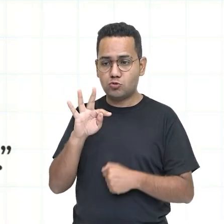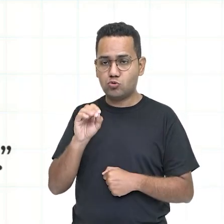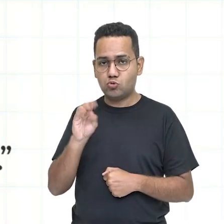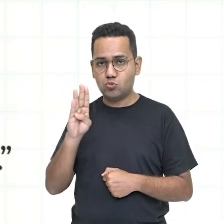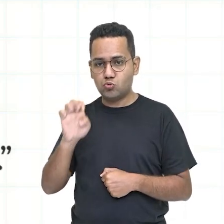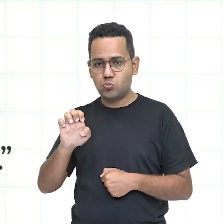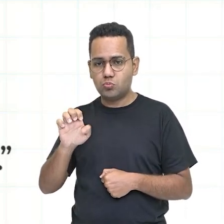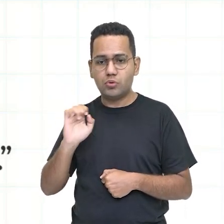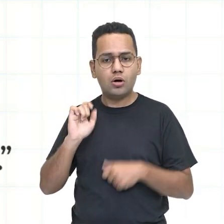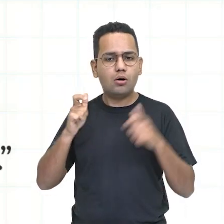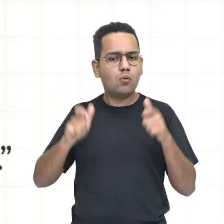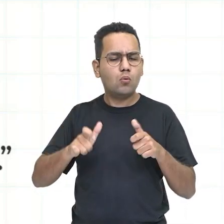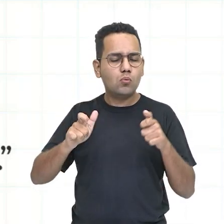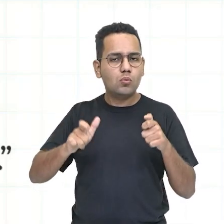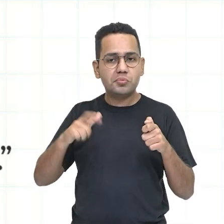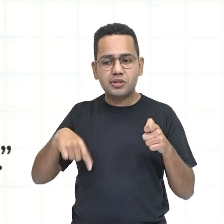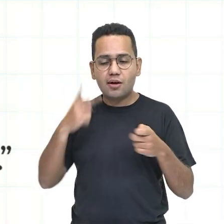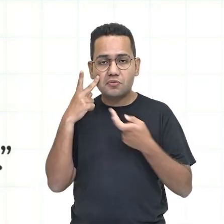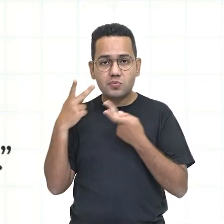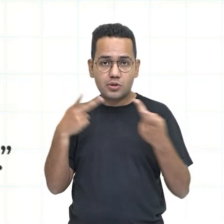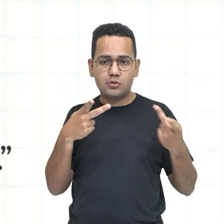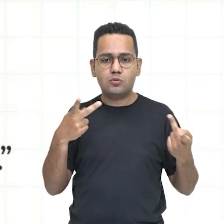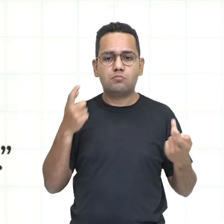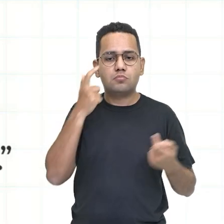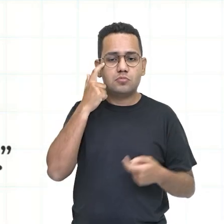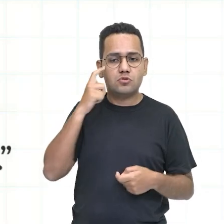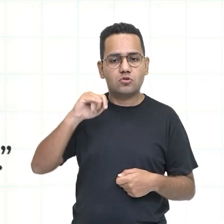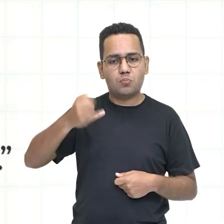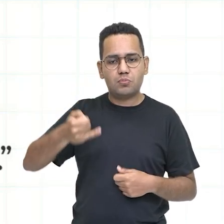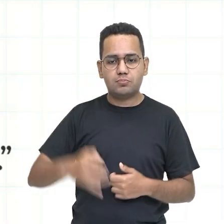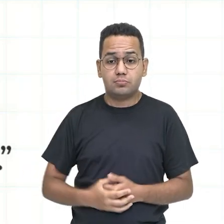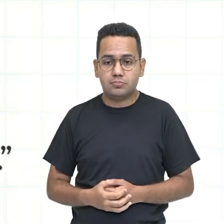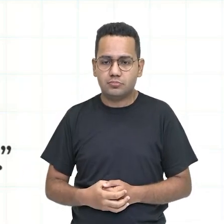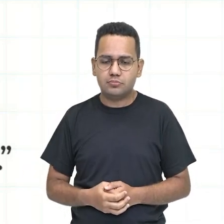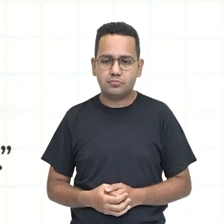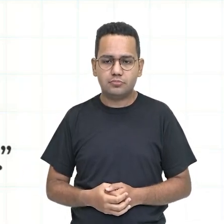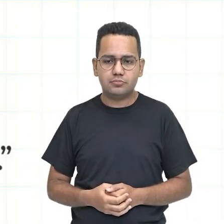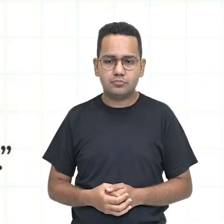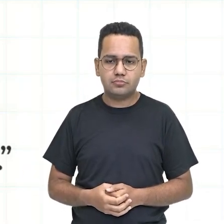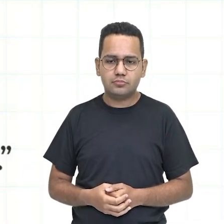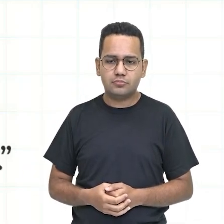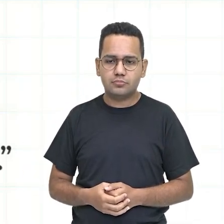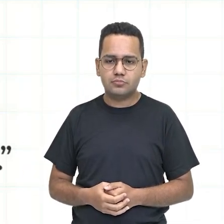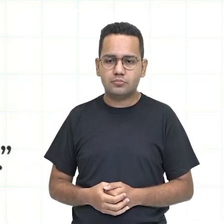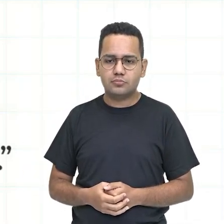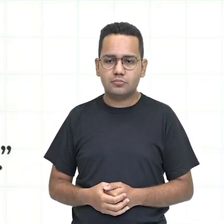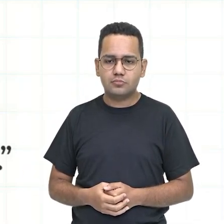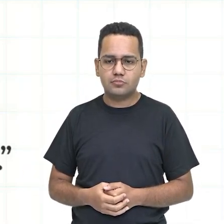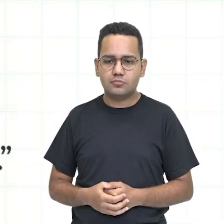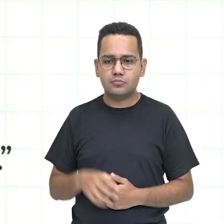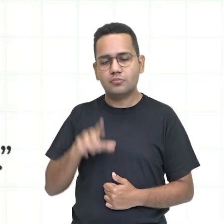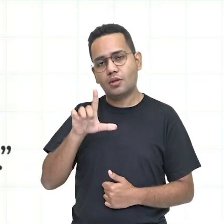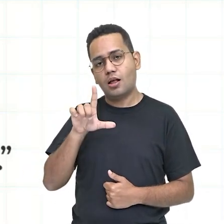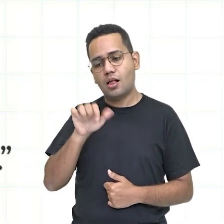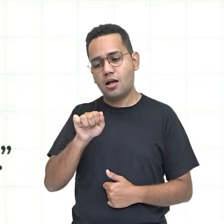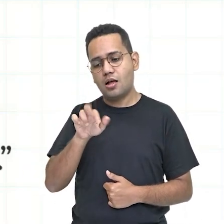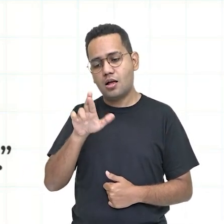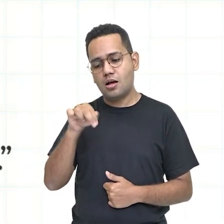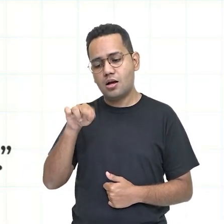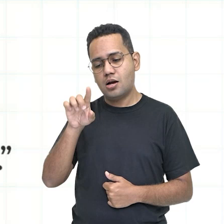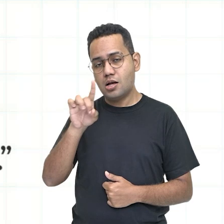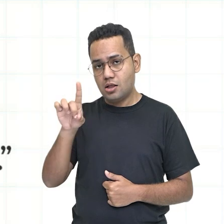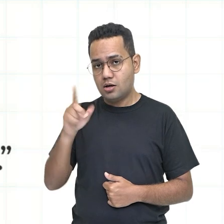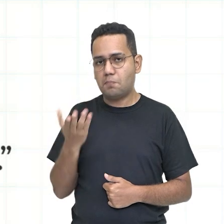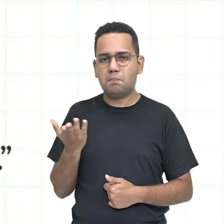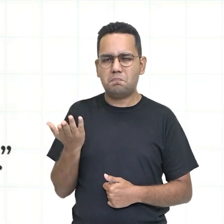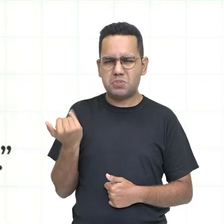estava onde? In Japan. He learned, olha o verbo learn de novo aqui, ó, né? No passado, learn, aprender,